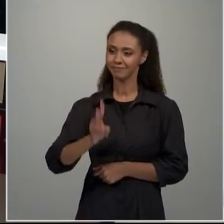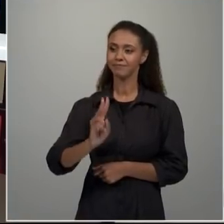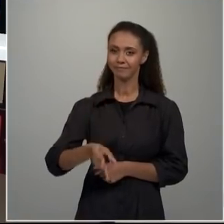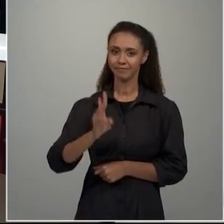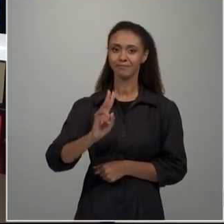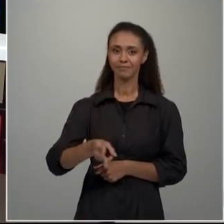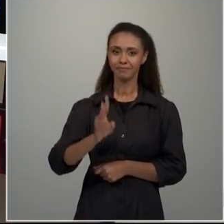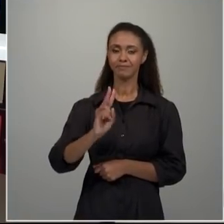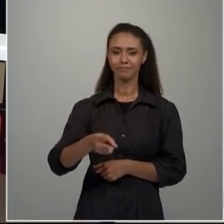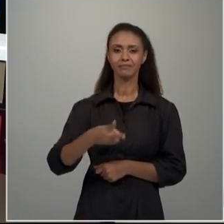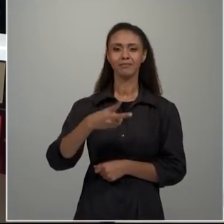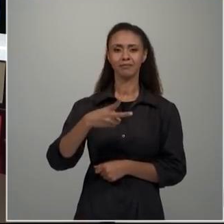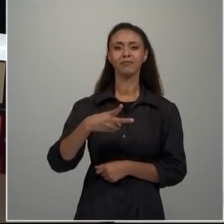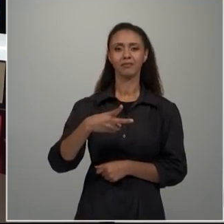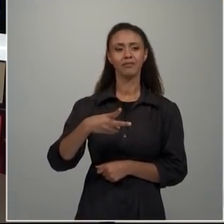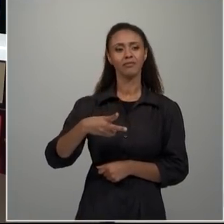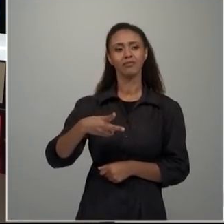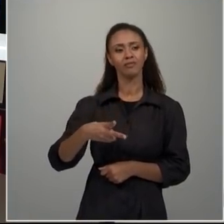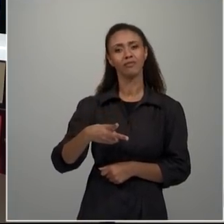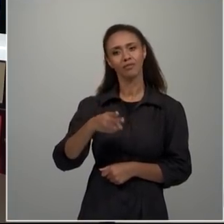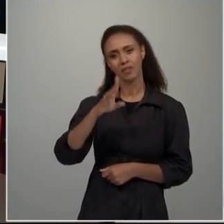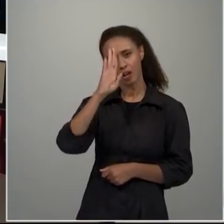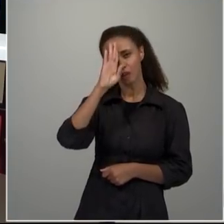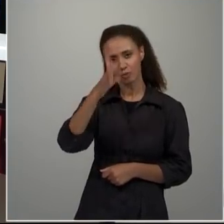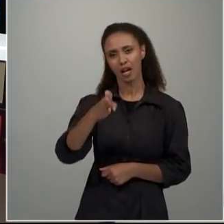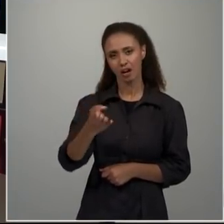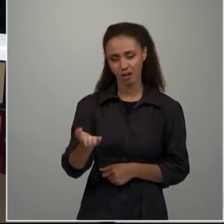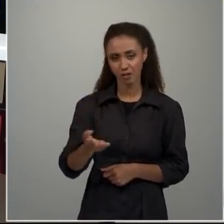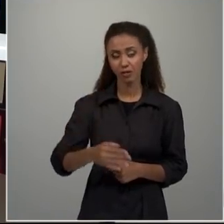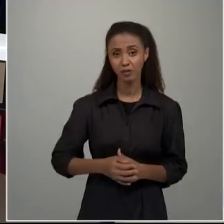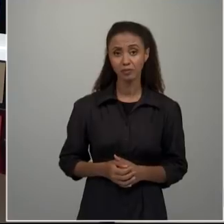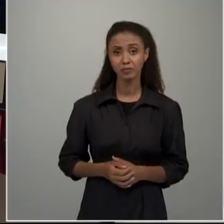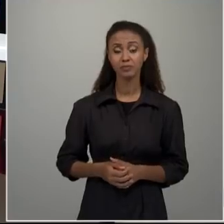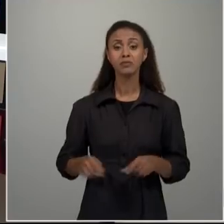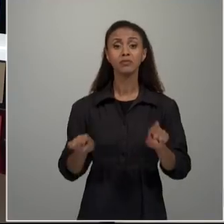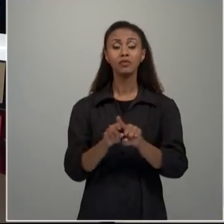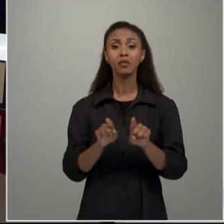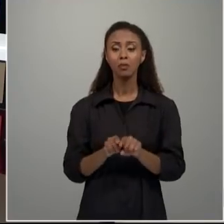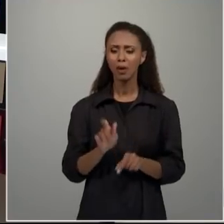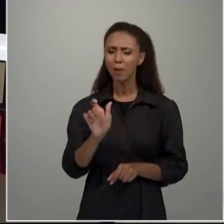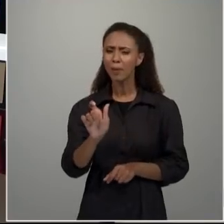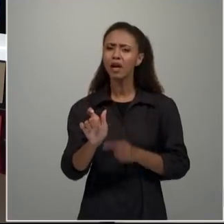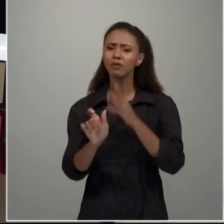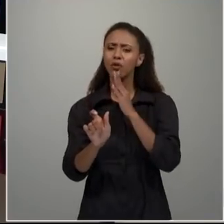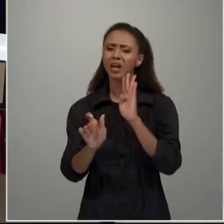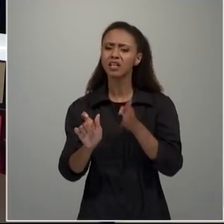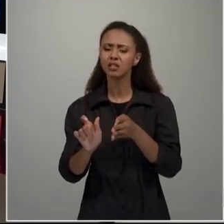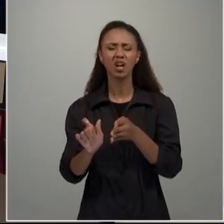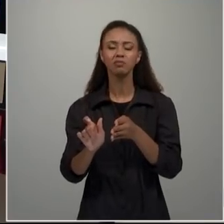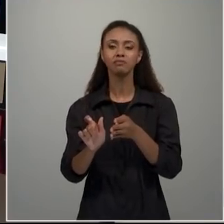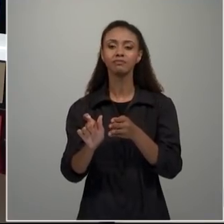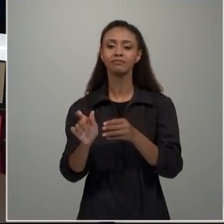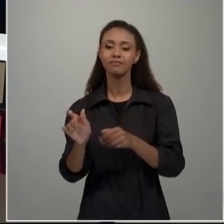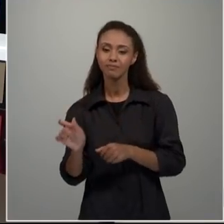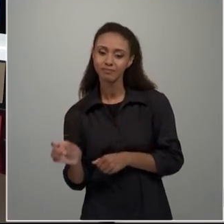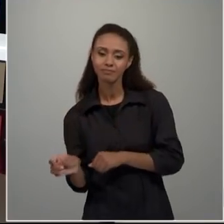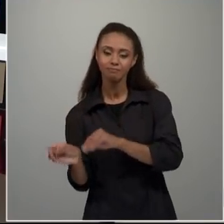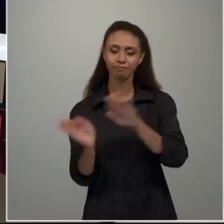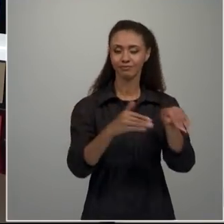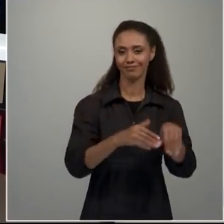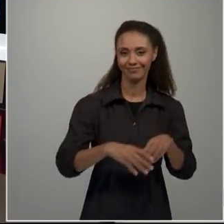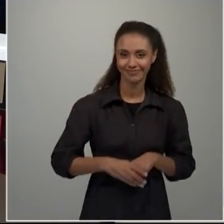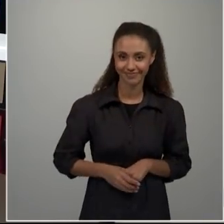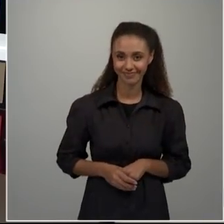o que que eu faço com o raio das palavras desconhecidas você vai pular óbvio que quando a gente está num processo de leitura